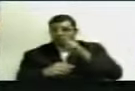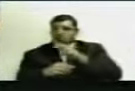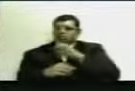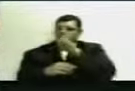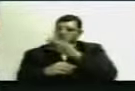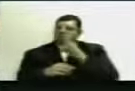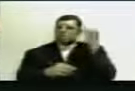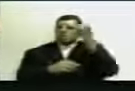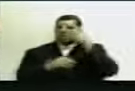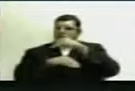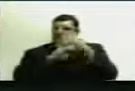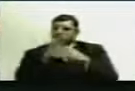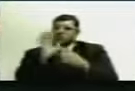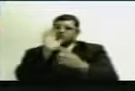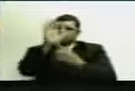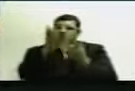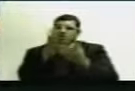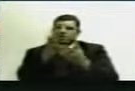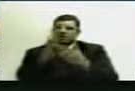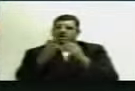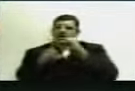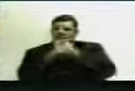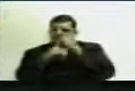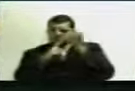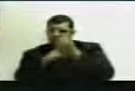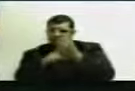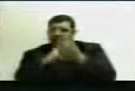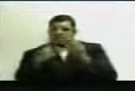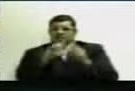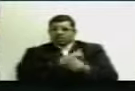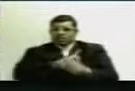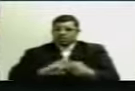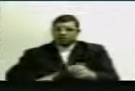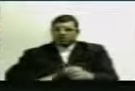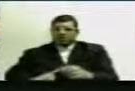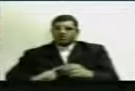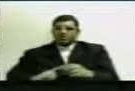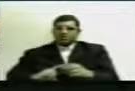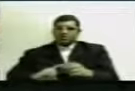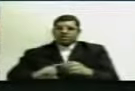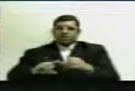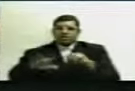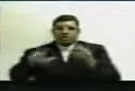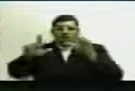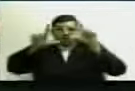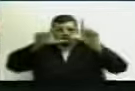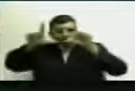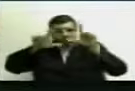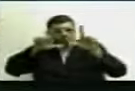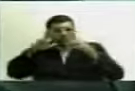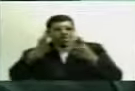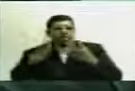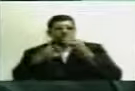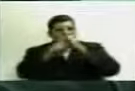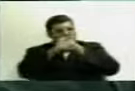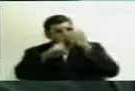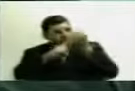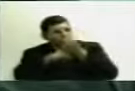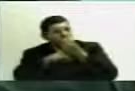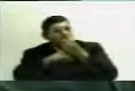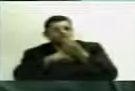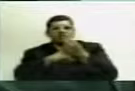Belarmino, que demonstra que nem os deputados, que nem a imprensa, que nem a